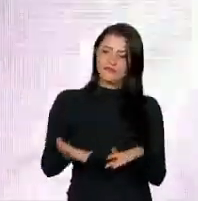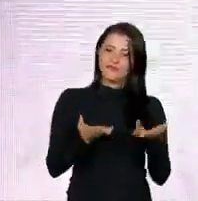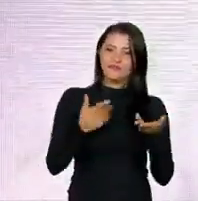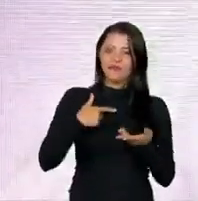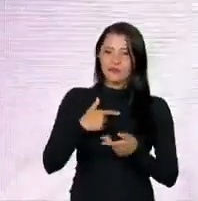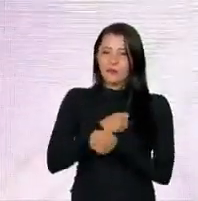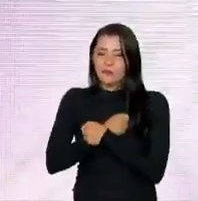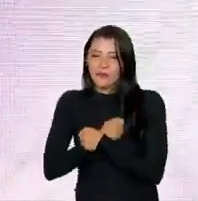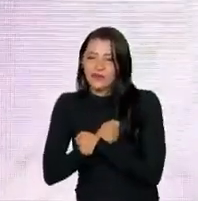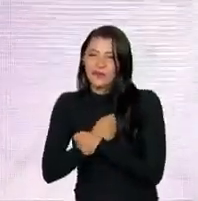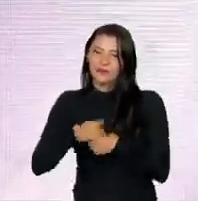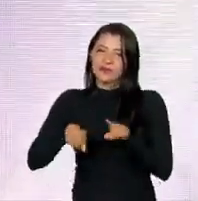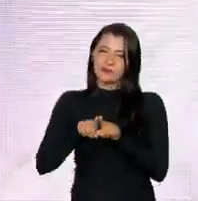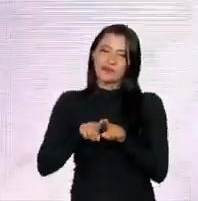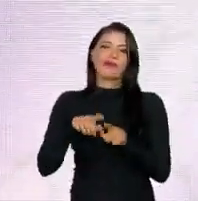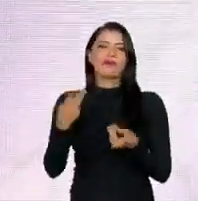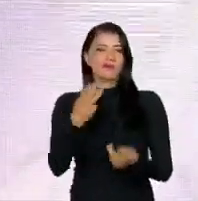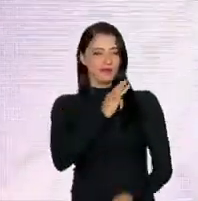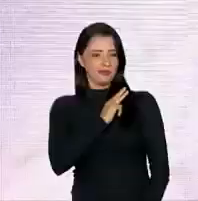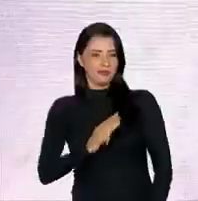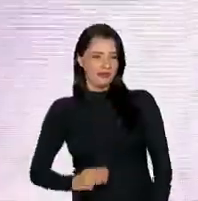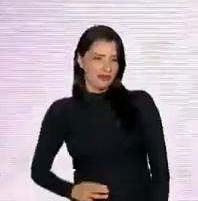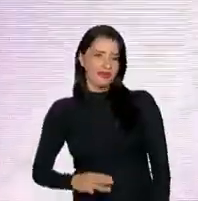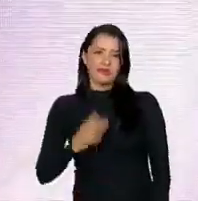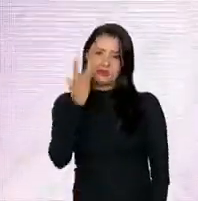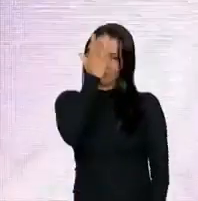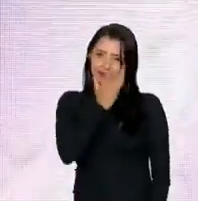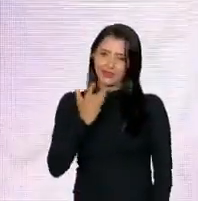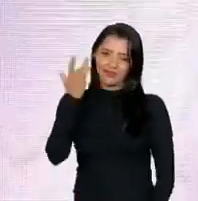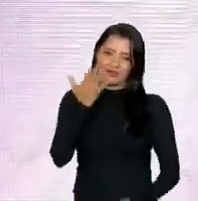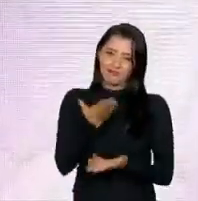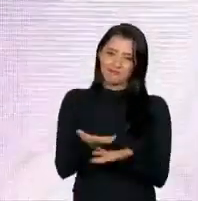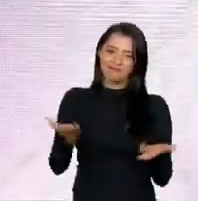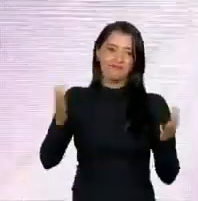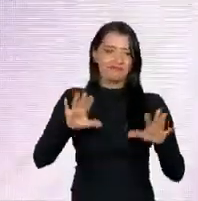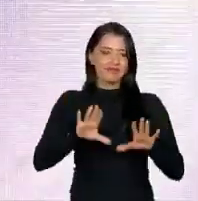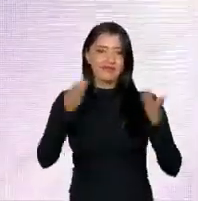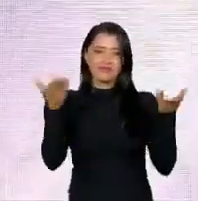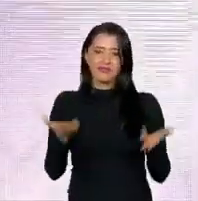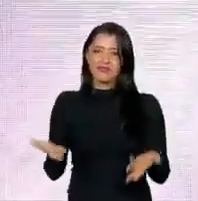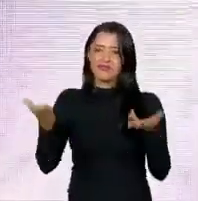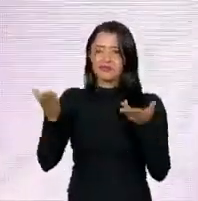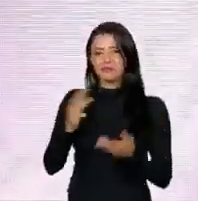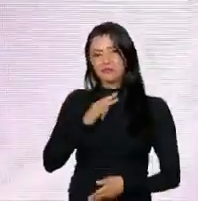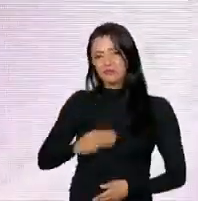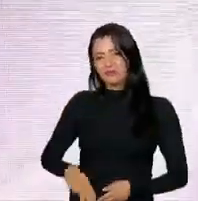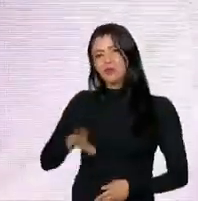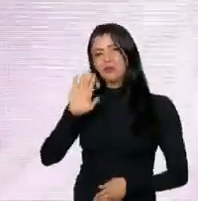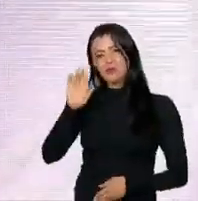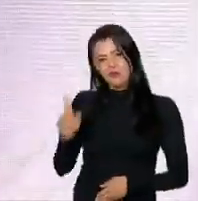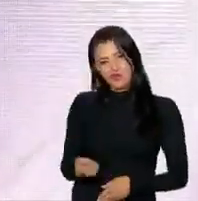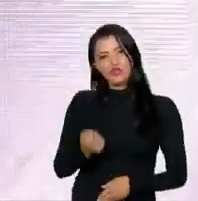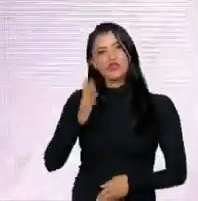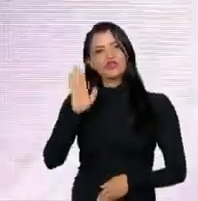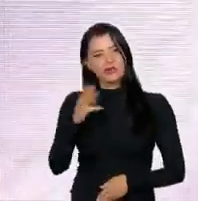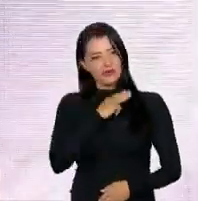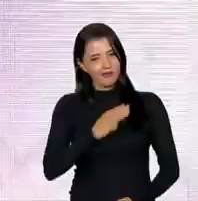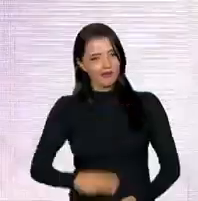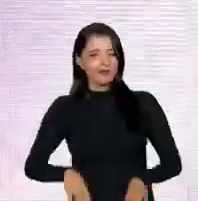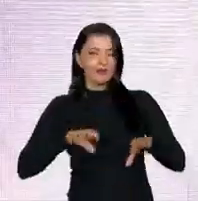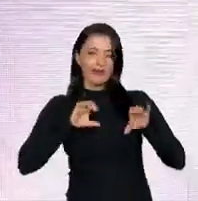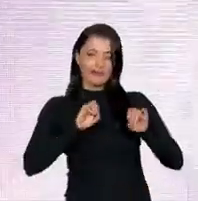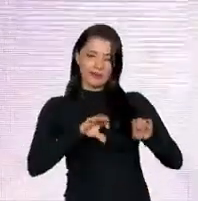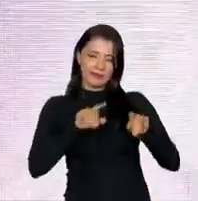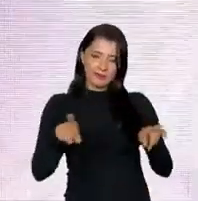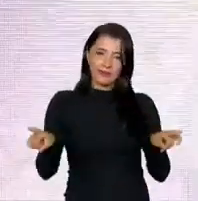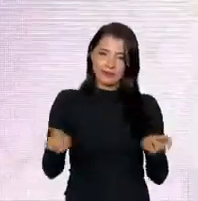o abraço do ministro Fernando Haddad a esse evento, o ministro que já foi ministro da Educação